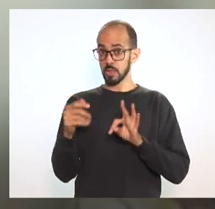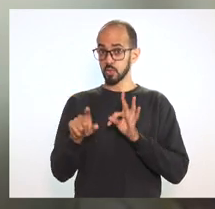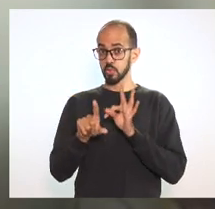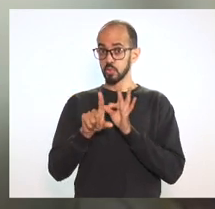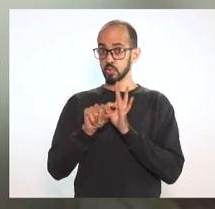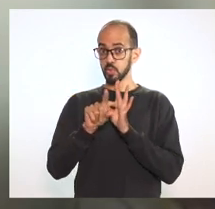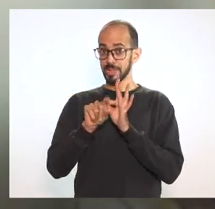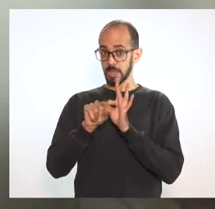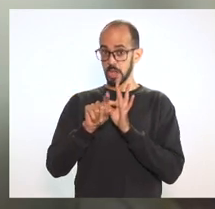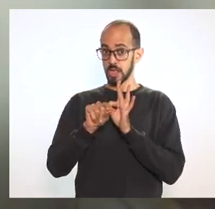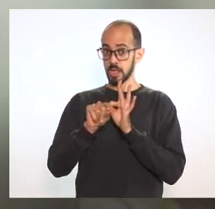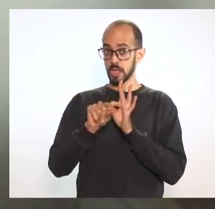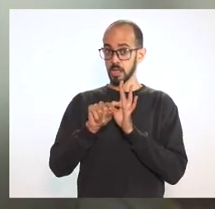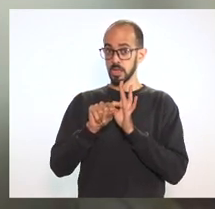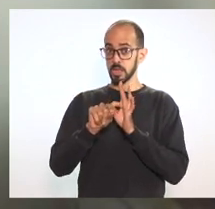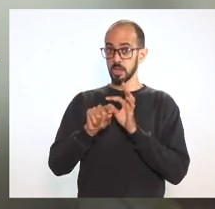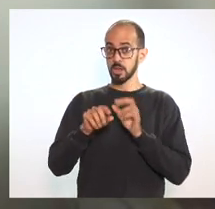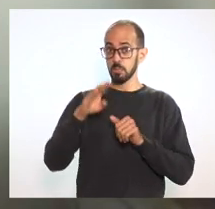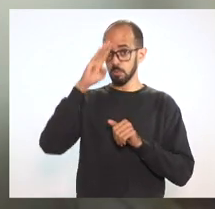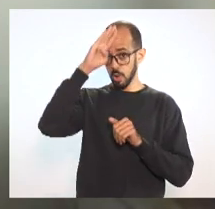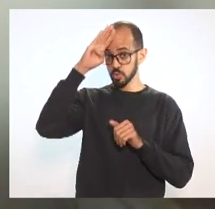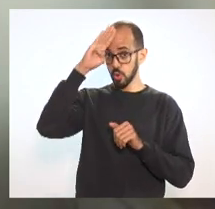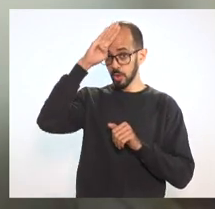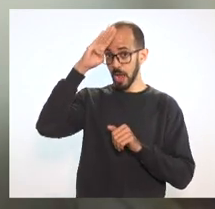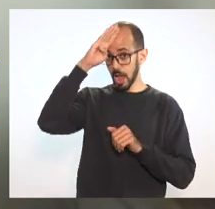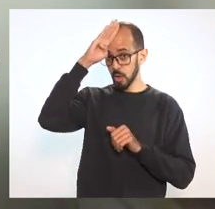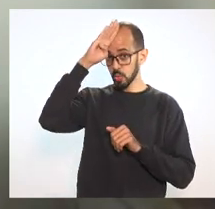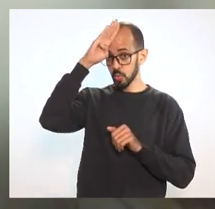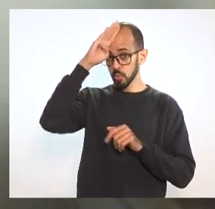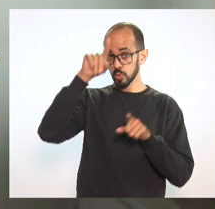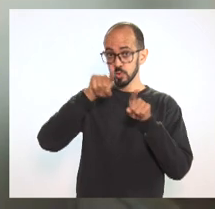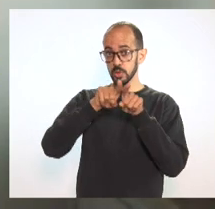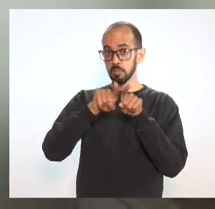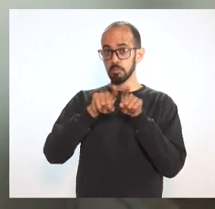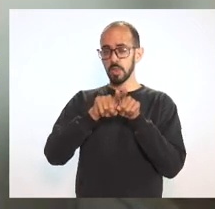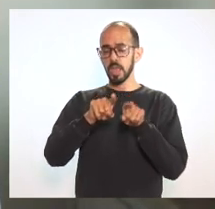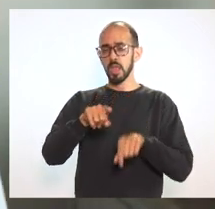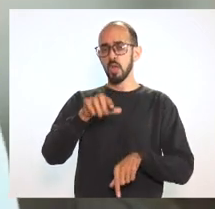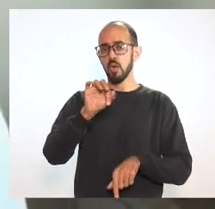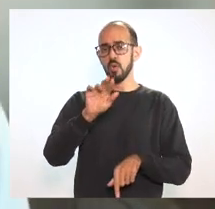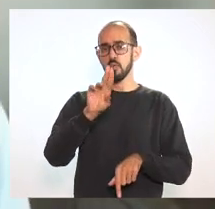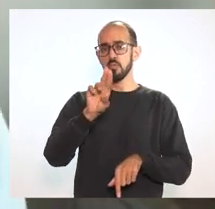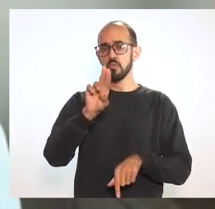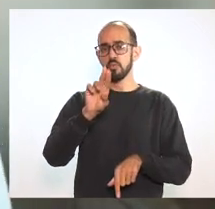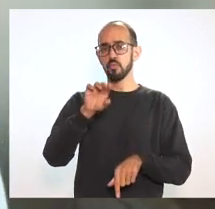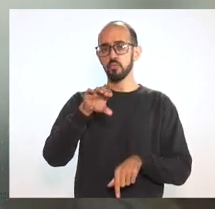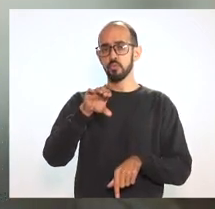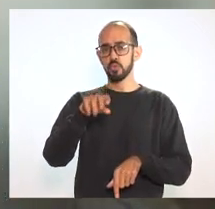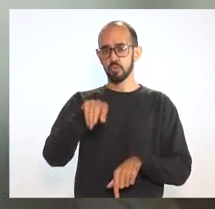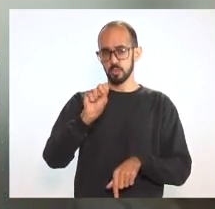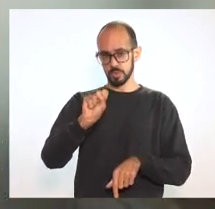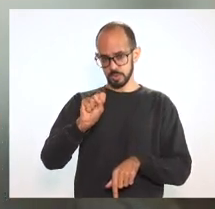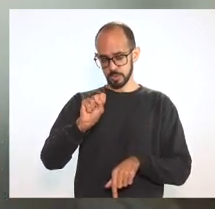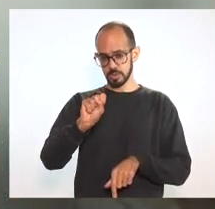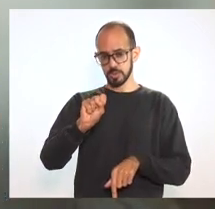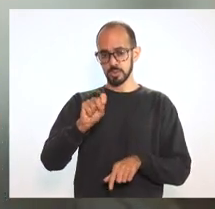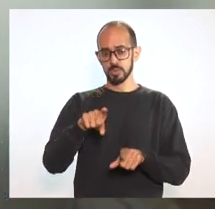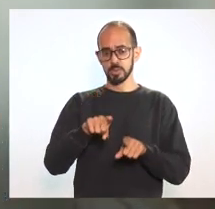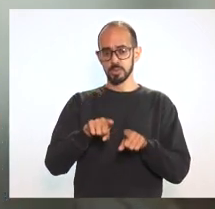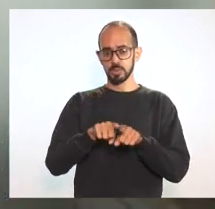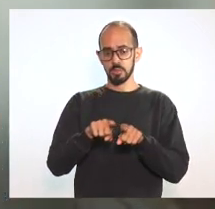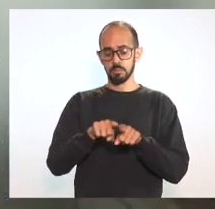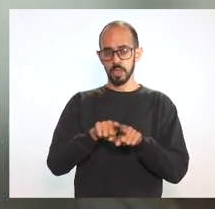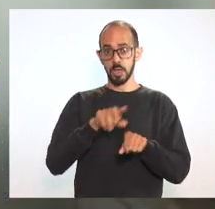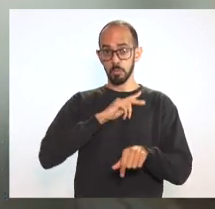presidente Bolsonaro e o presidente Fux, presidente da República e presidente do